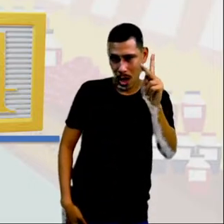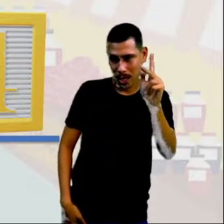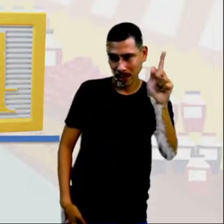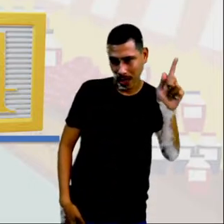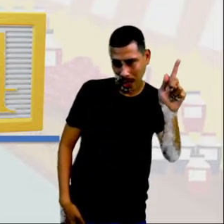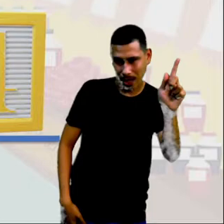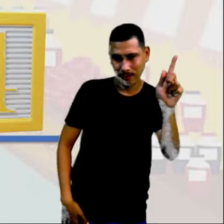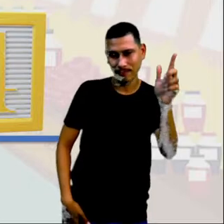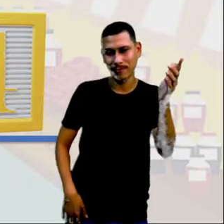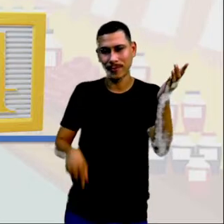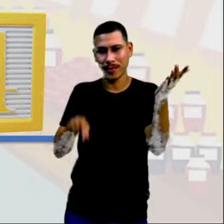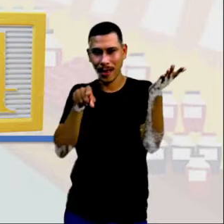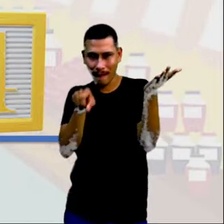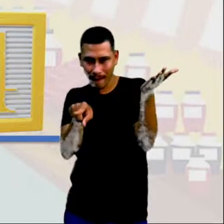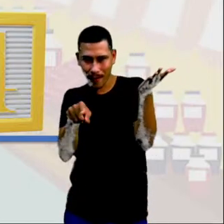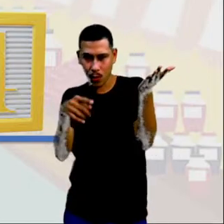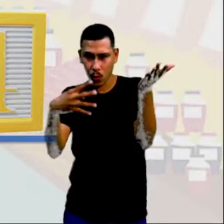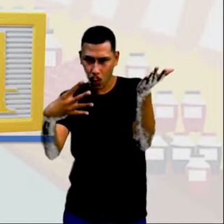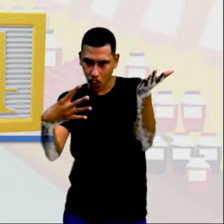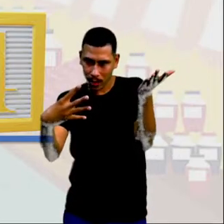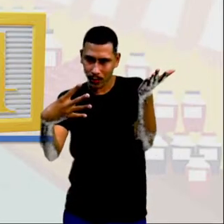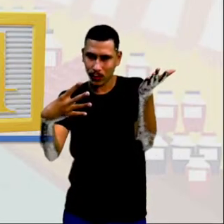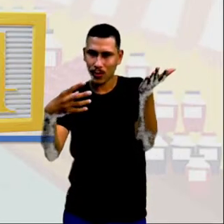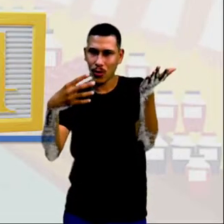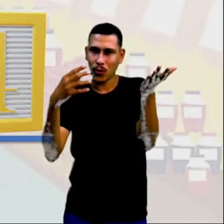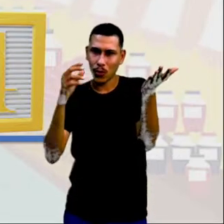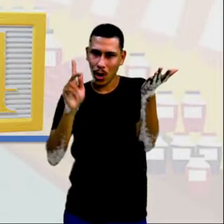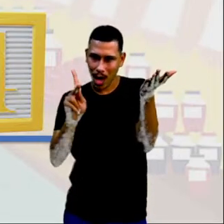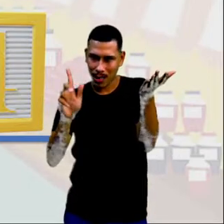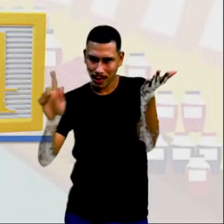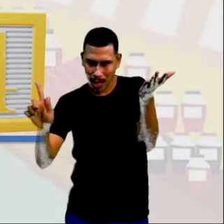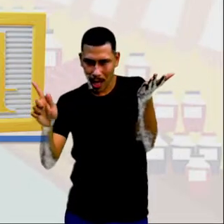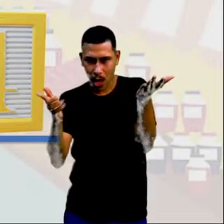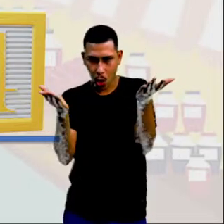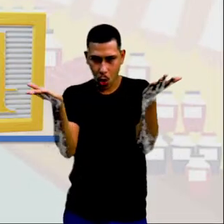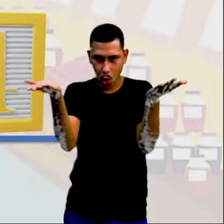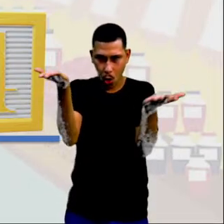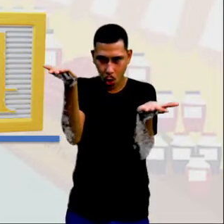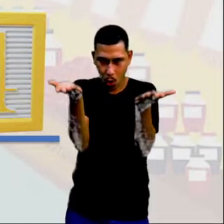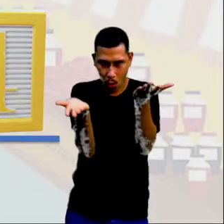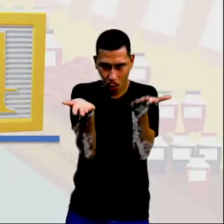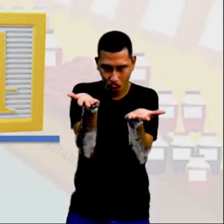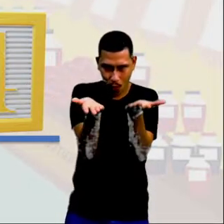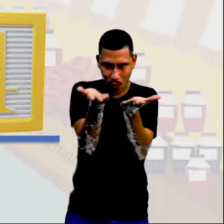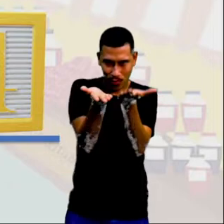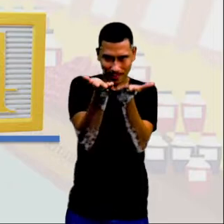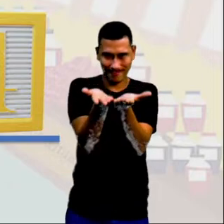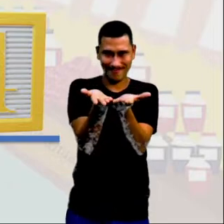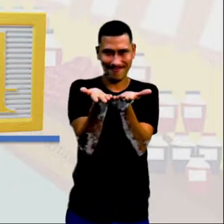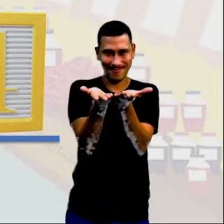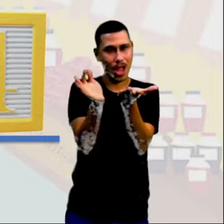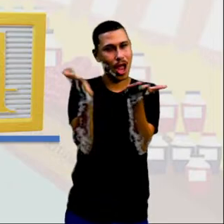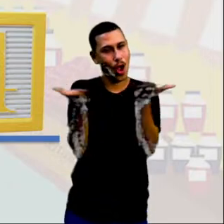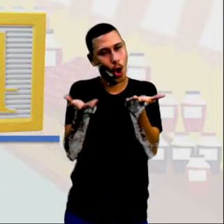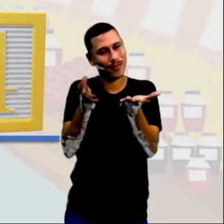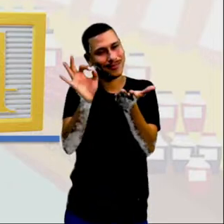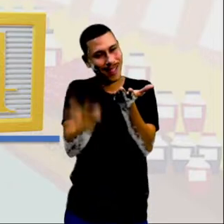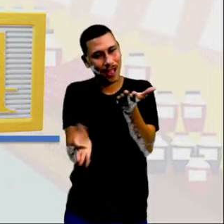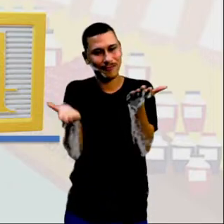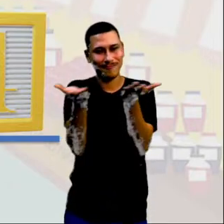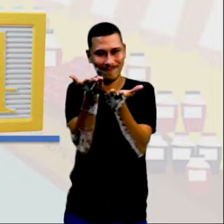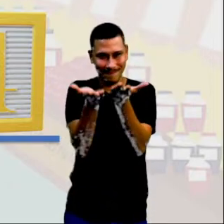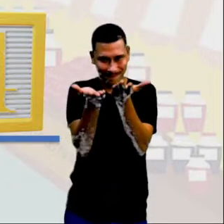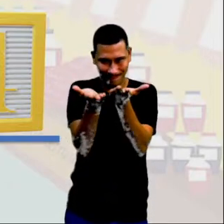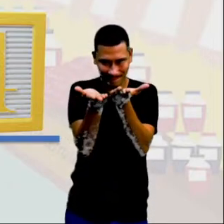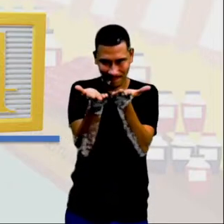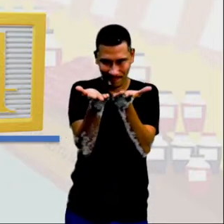4 quilos do outro lado. Olha, nós nesse momento entramos em equilíbrio, tá bom? Dos dois